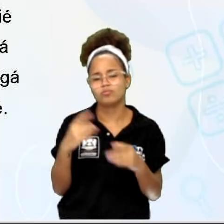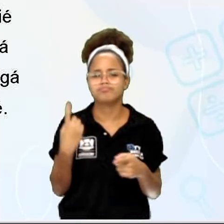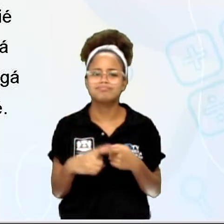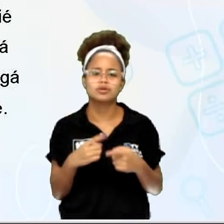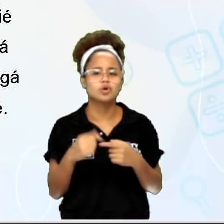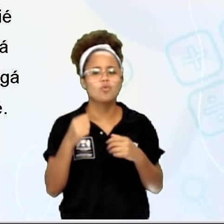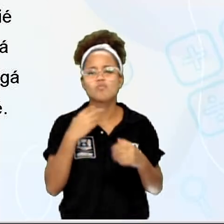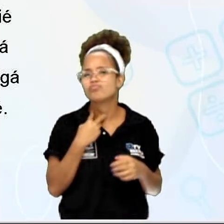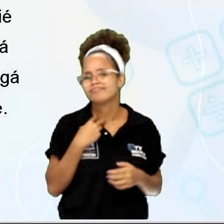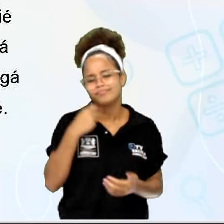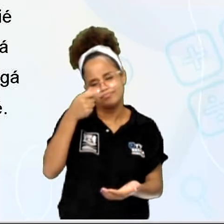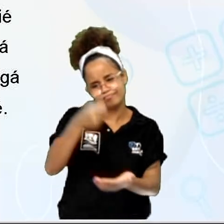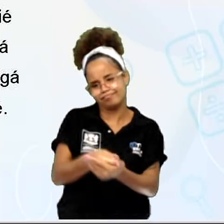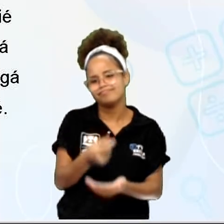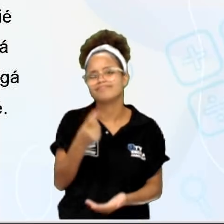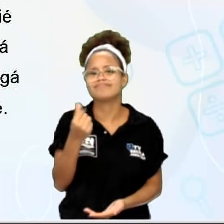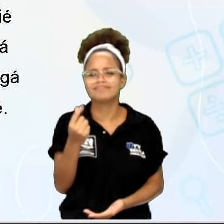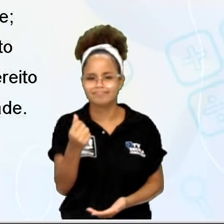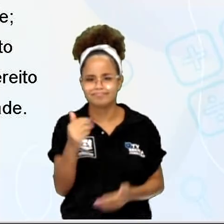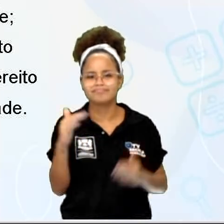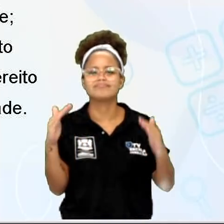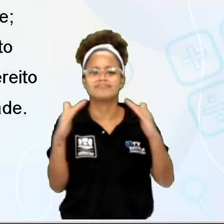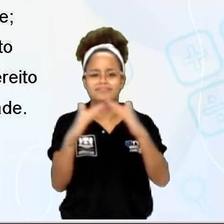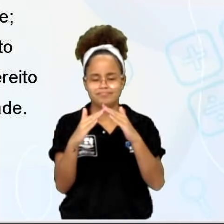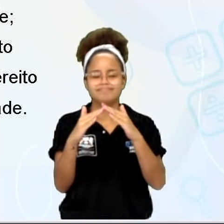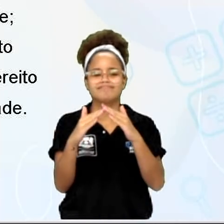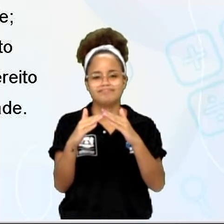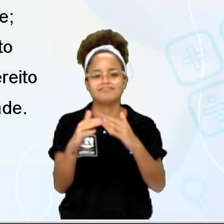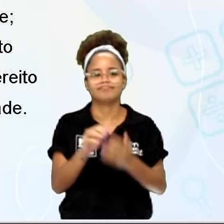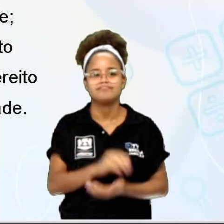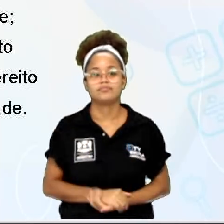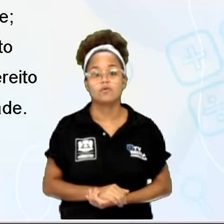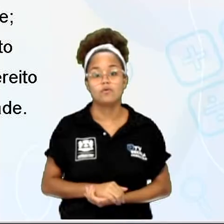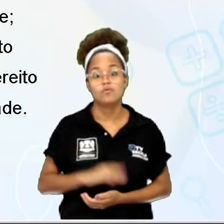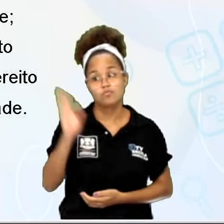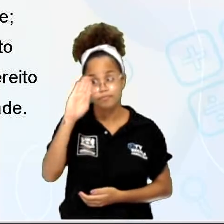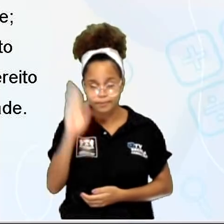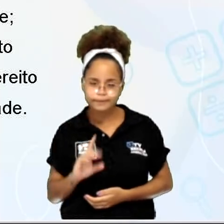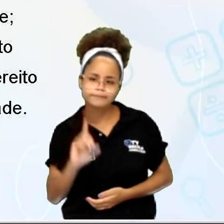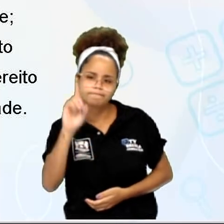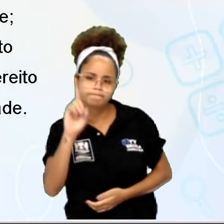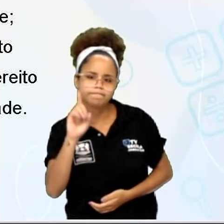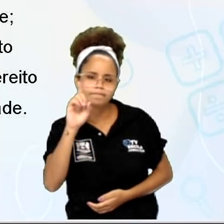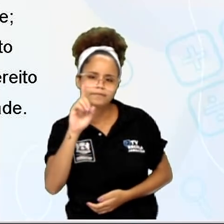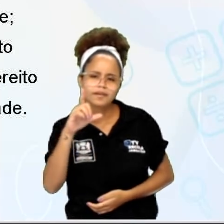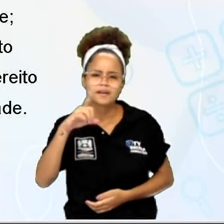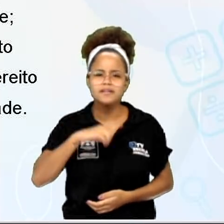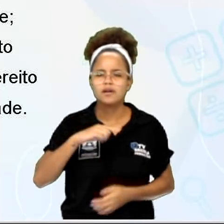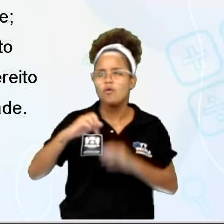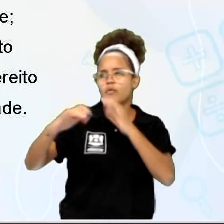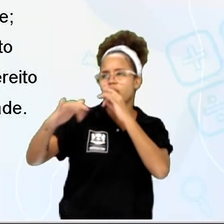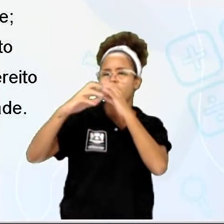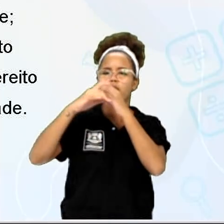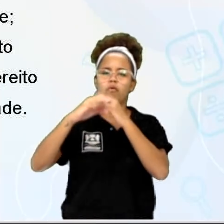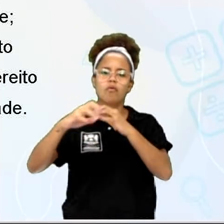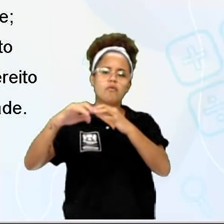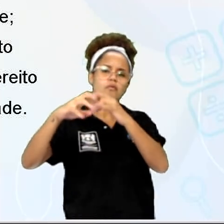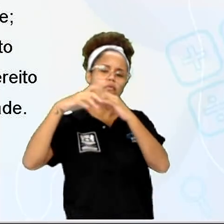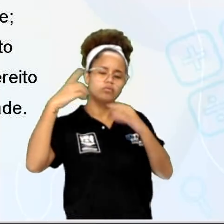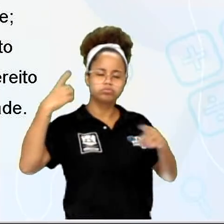pode pagar o dinheiro do aluguel. No Brasil de cima, anda as trombetas em harto